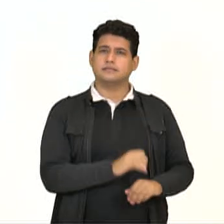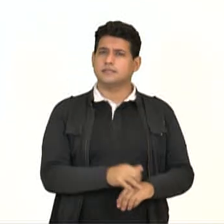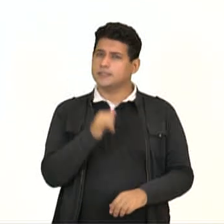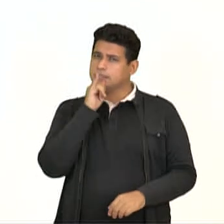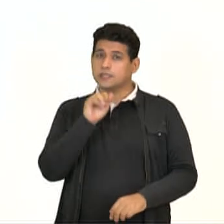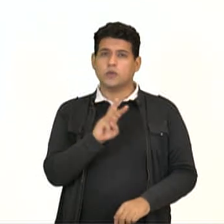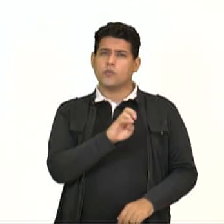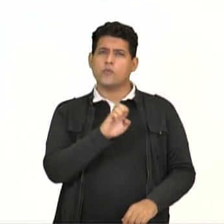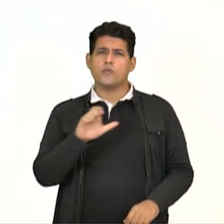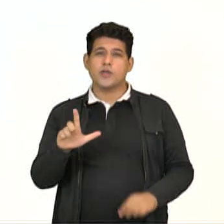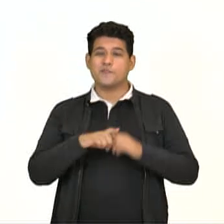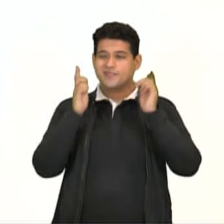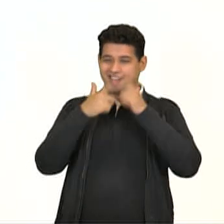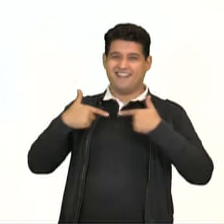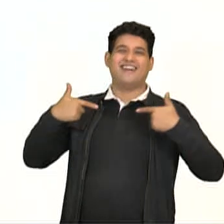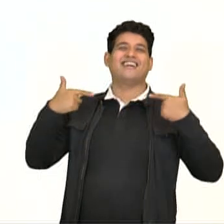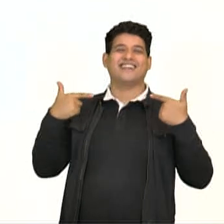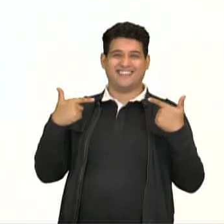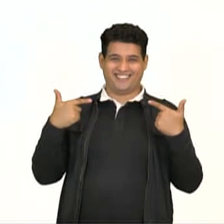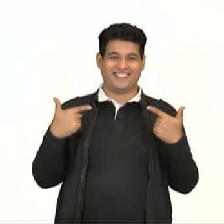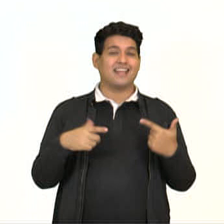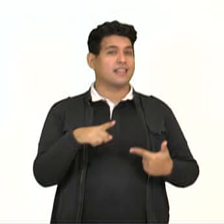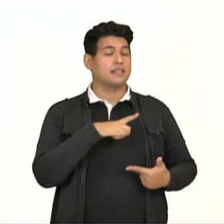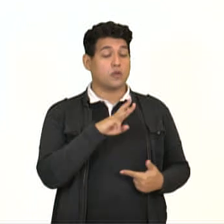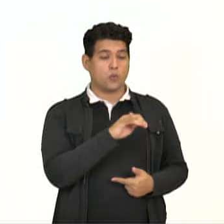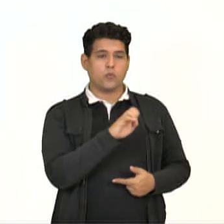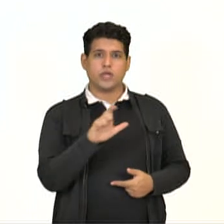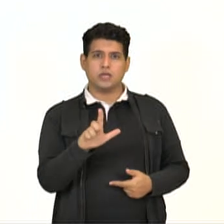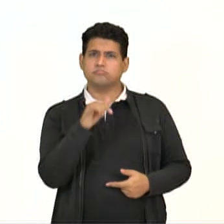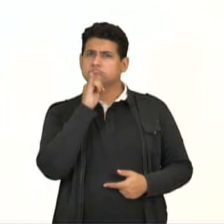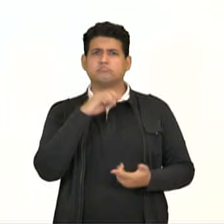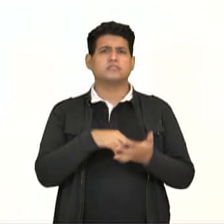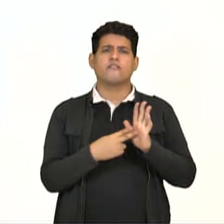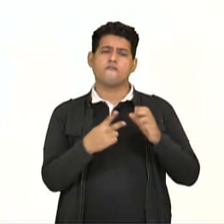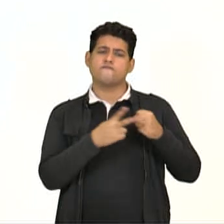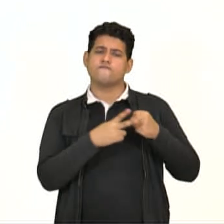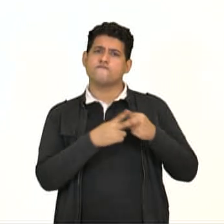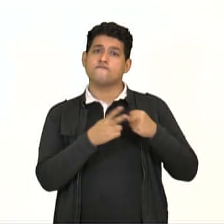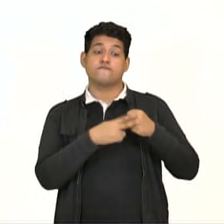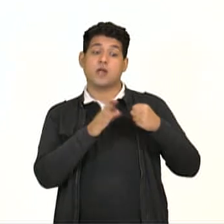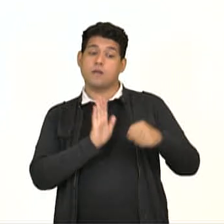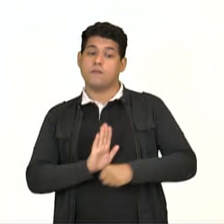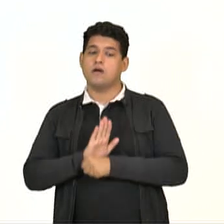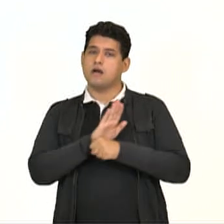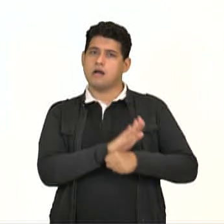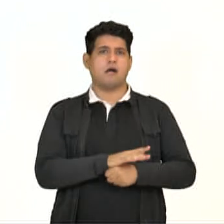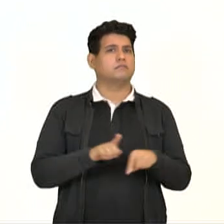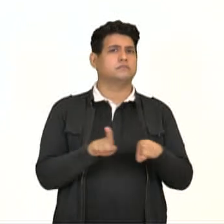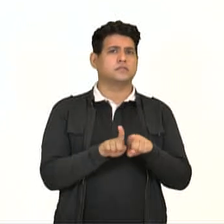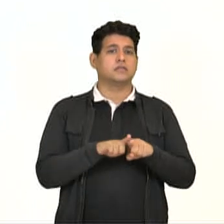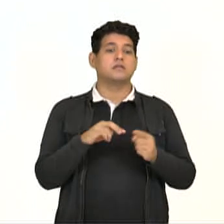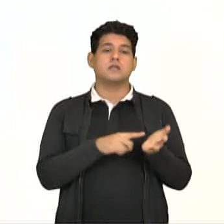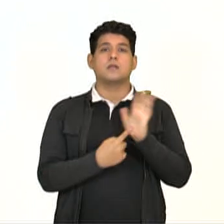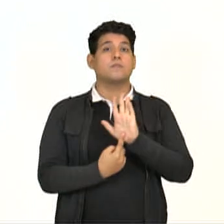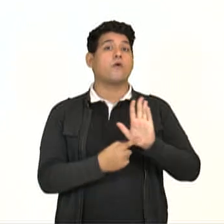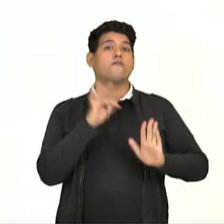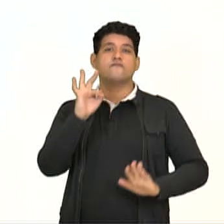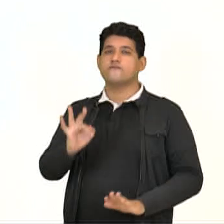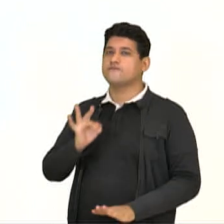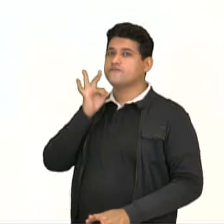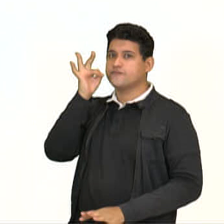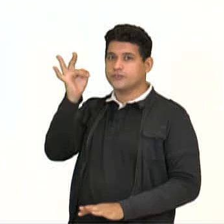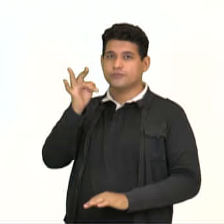You will smile. Nós temos o will aqui ele é um verbo auxiliar, ele expressa